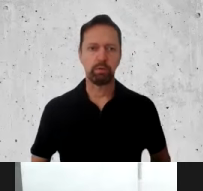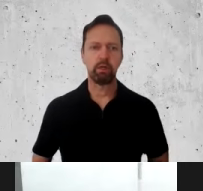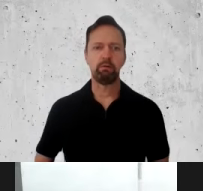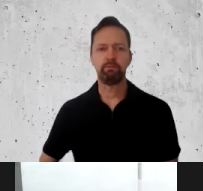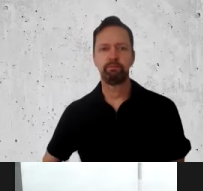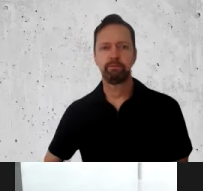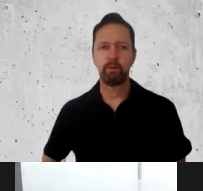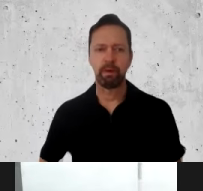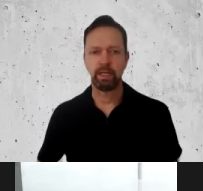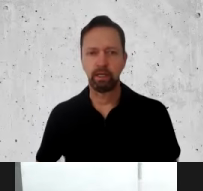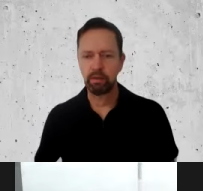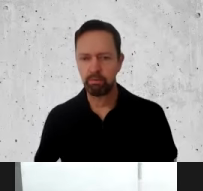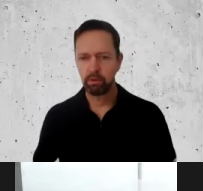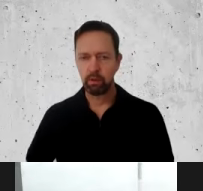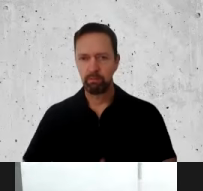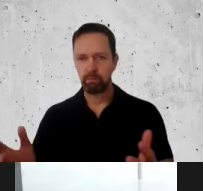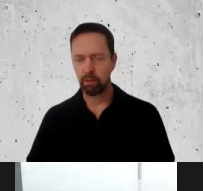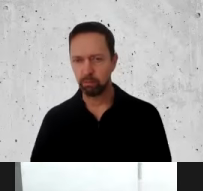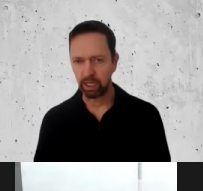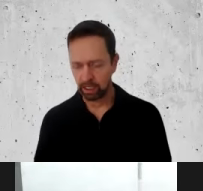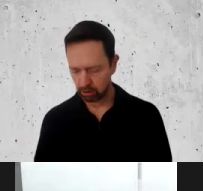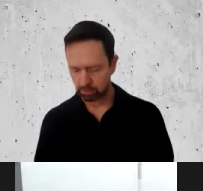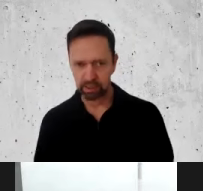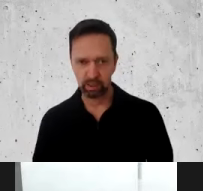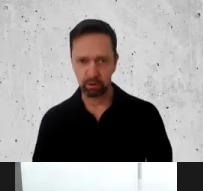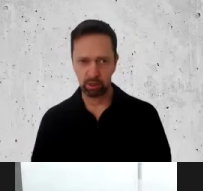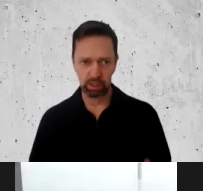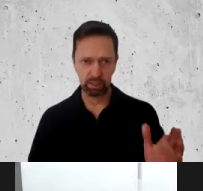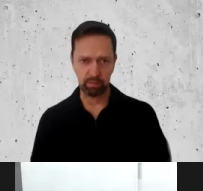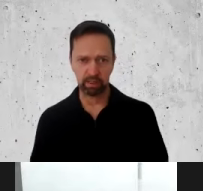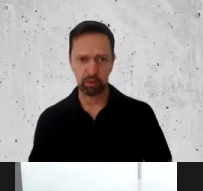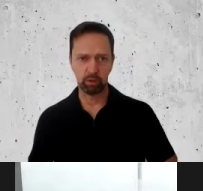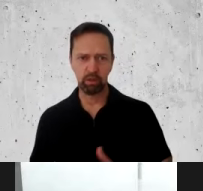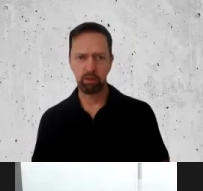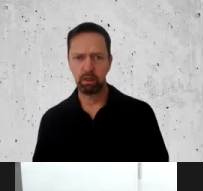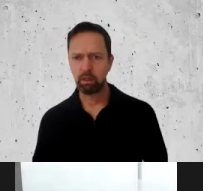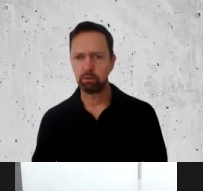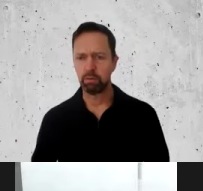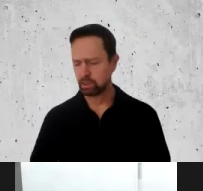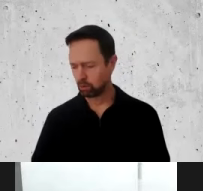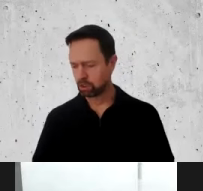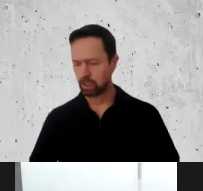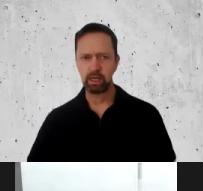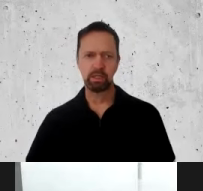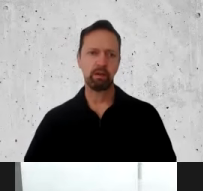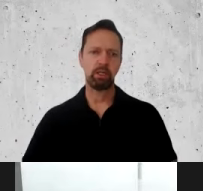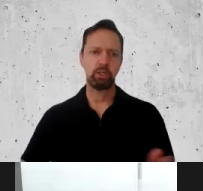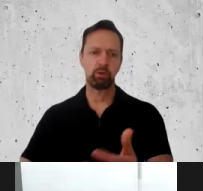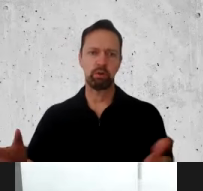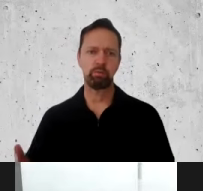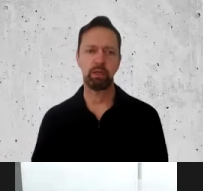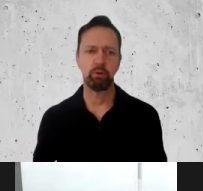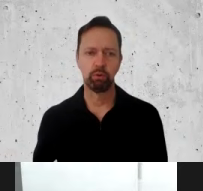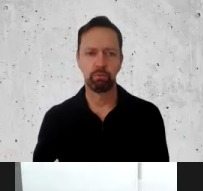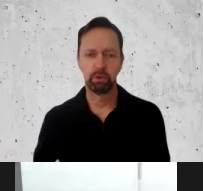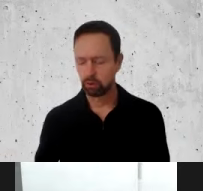Então, ótimo. Então, vamos parar aqui. Obrigado aos apresentadores, ao debatedor e tudo mais. Eu gostei, é exatamente